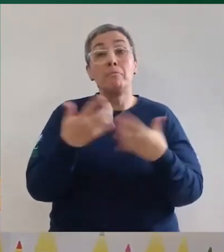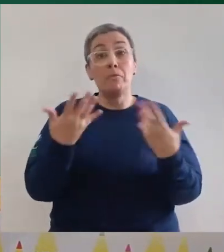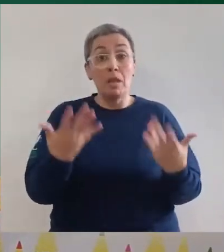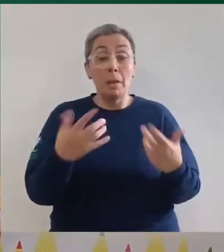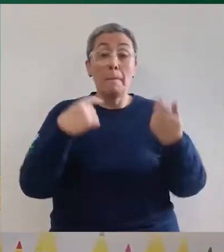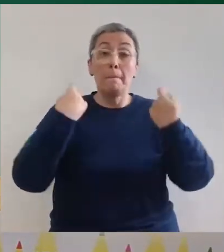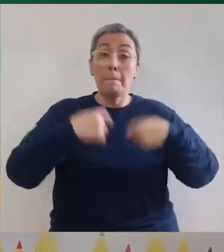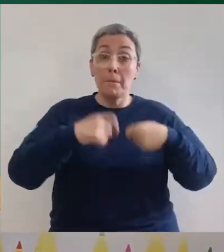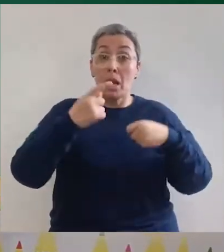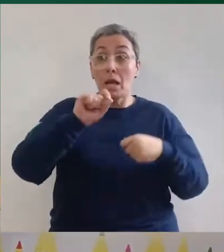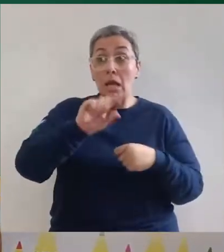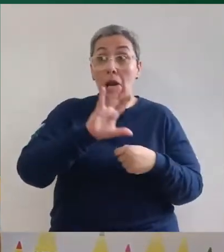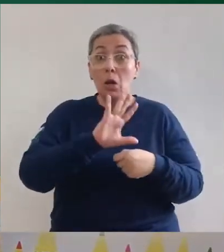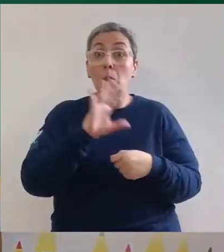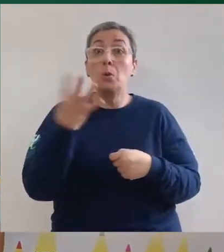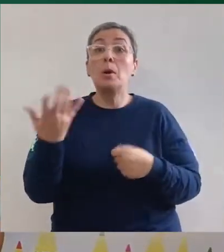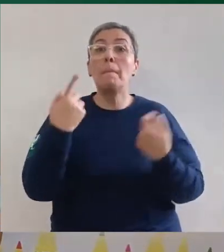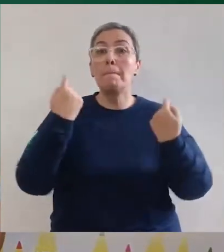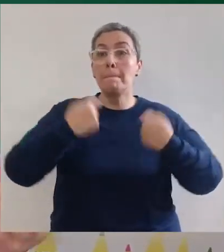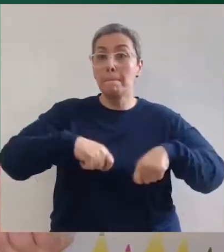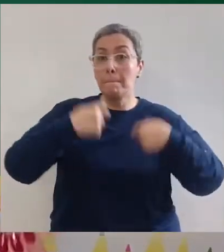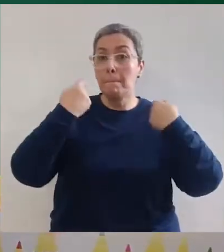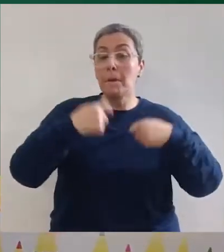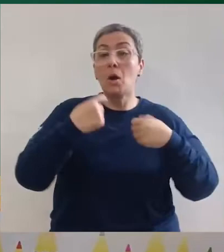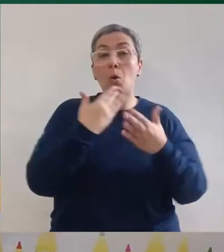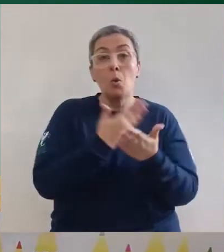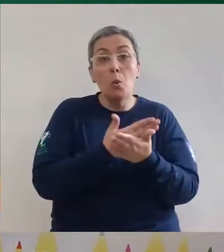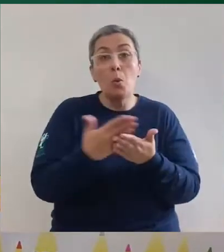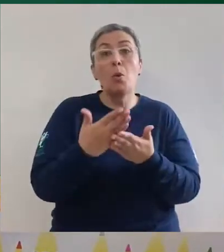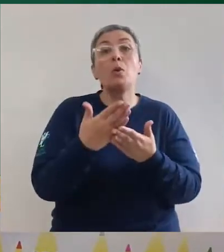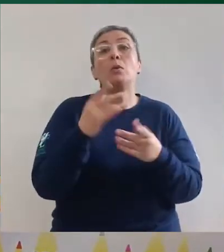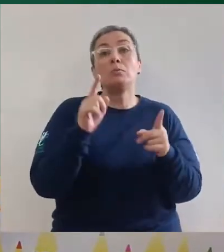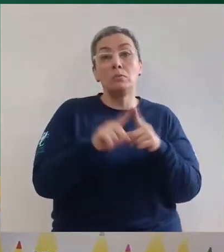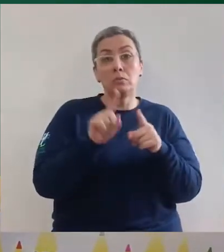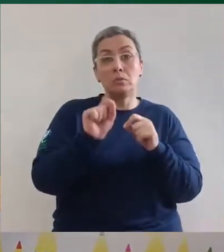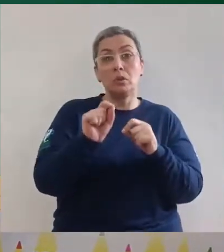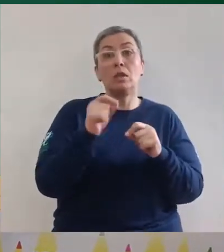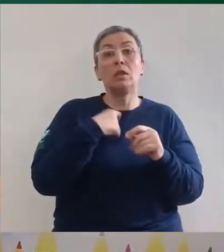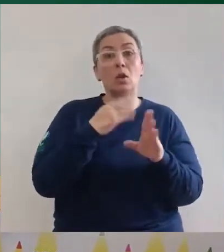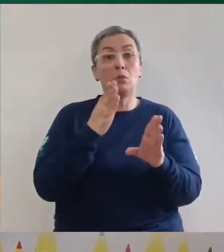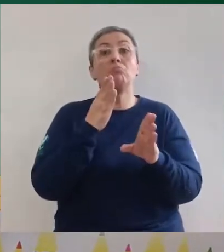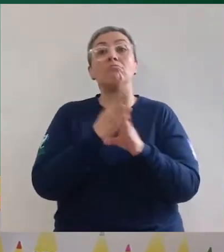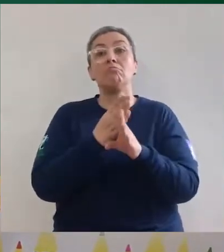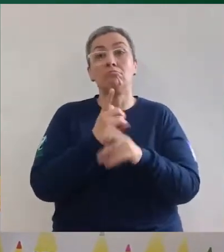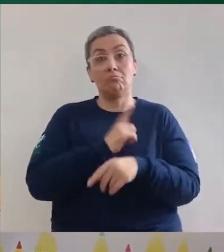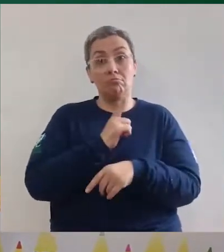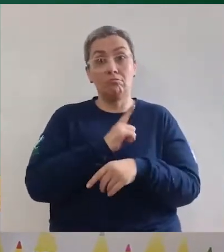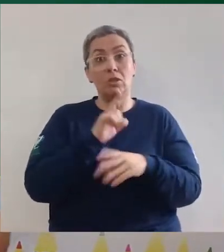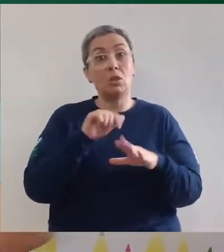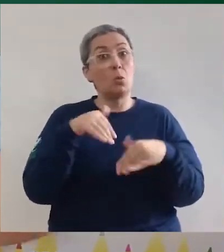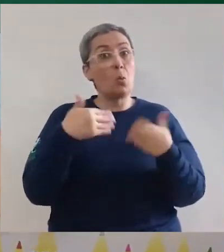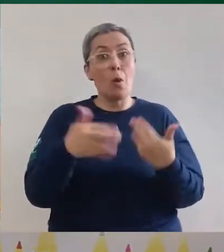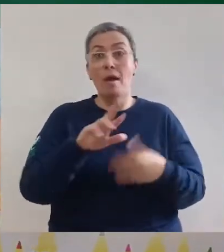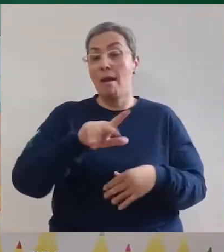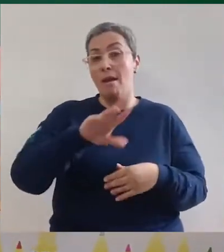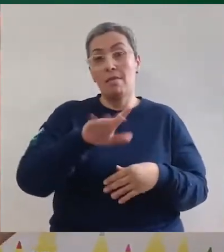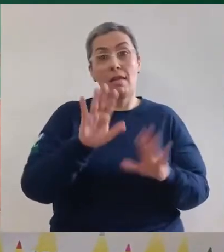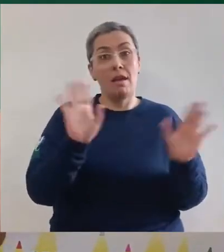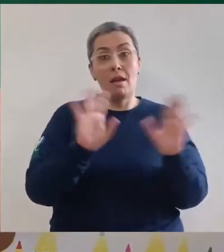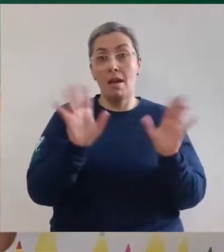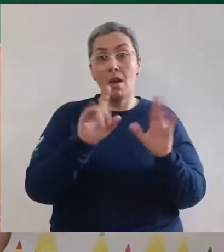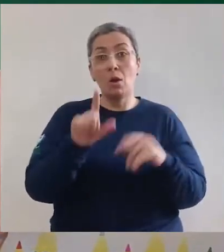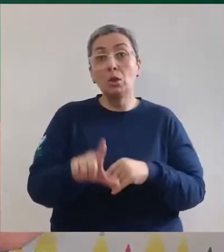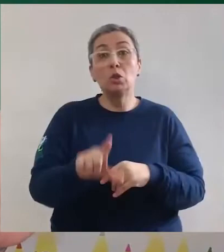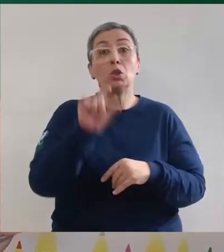mudança, para ela acontecer, ela precisa começar a partir desse diagnóstico. Então, não é